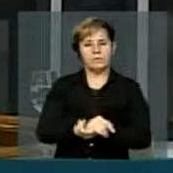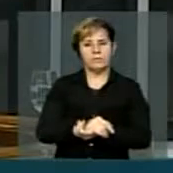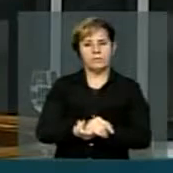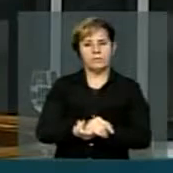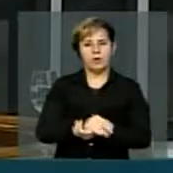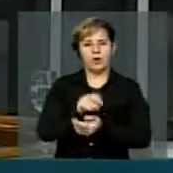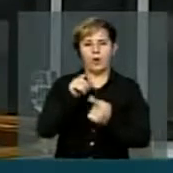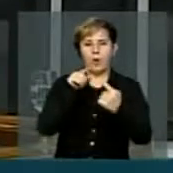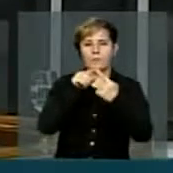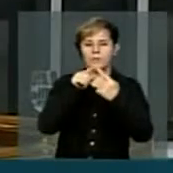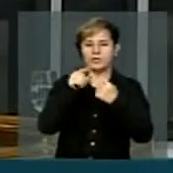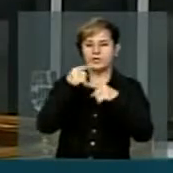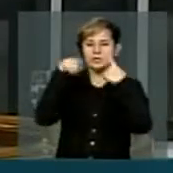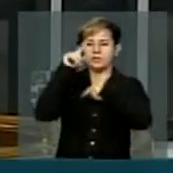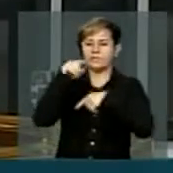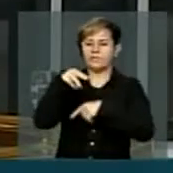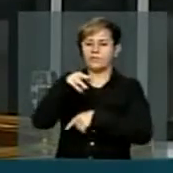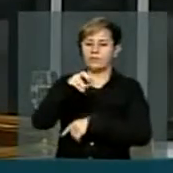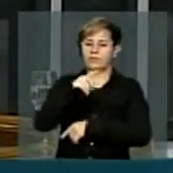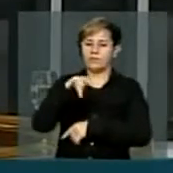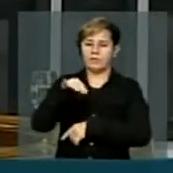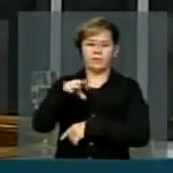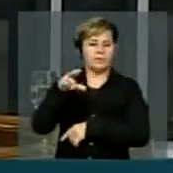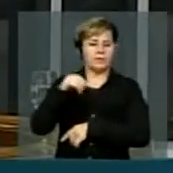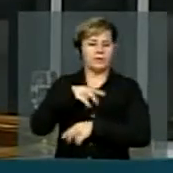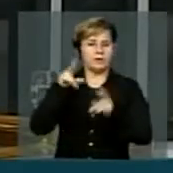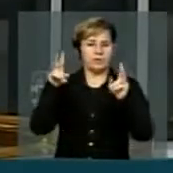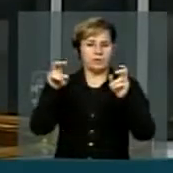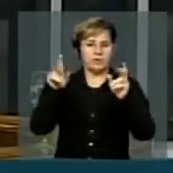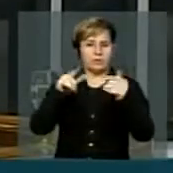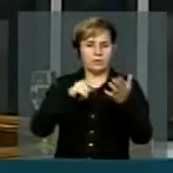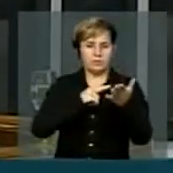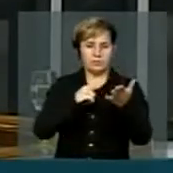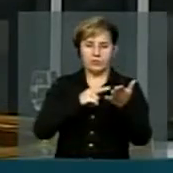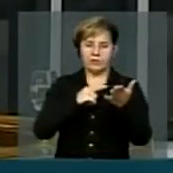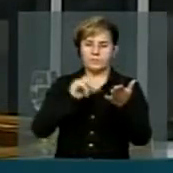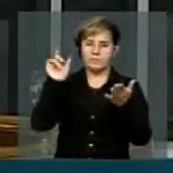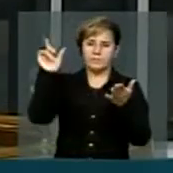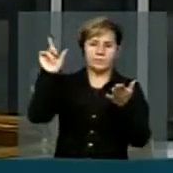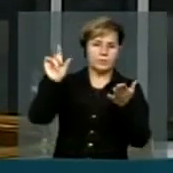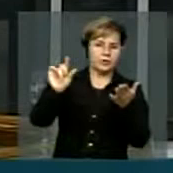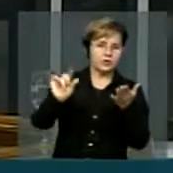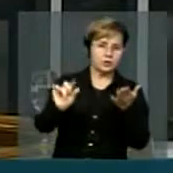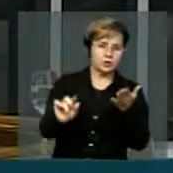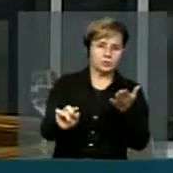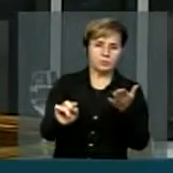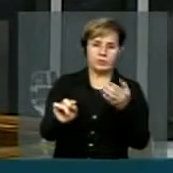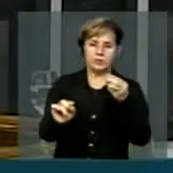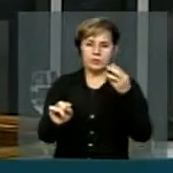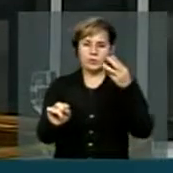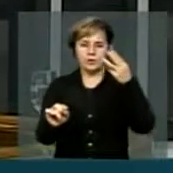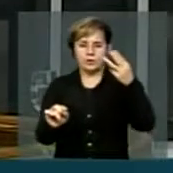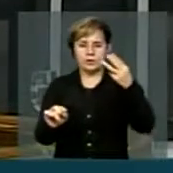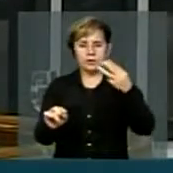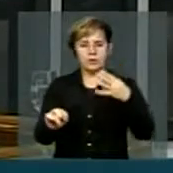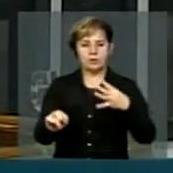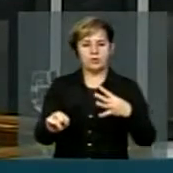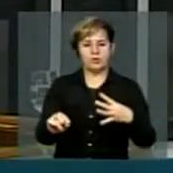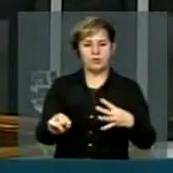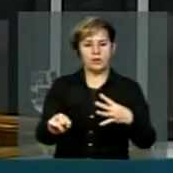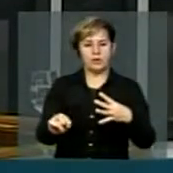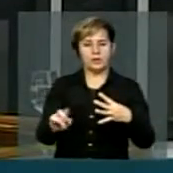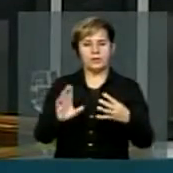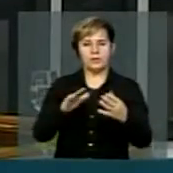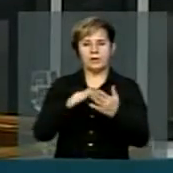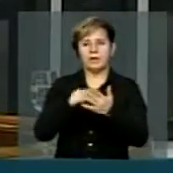5, estabelece como meta, abre aspas, reduzir em 3/4